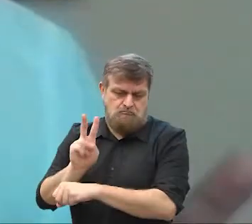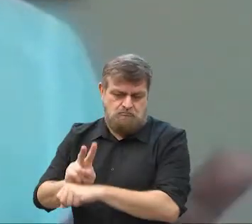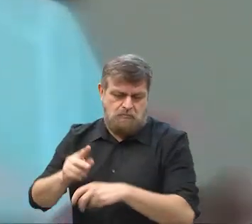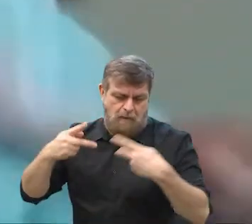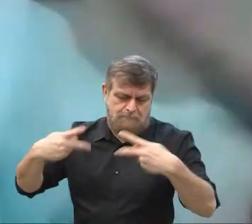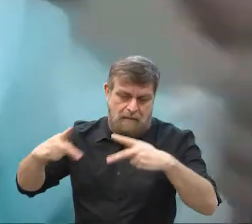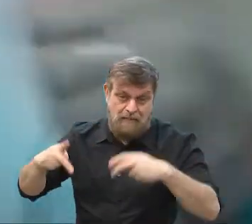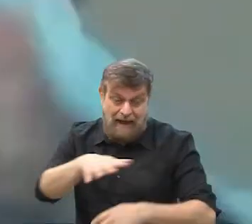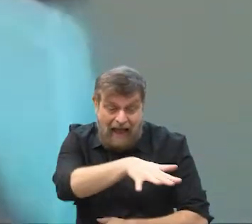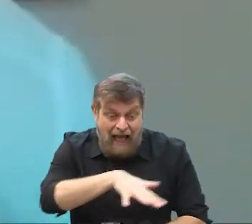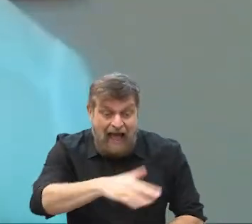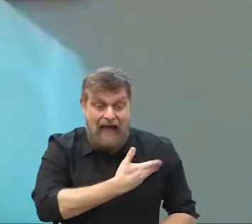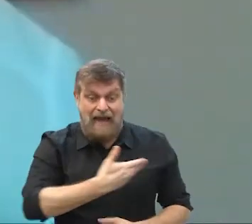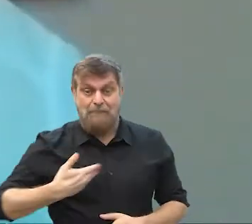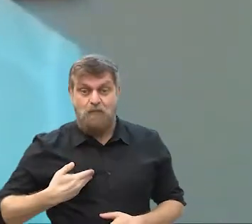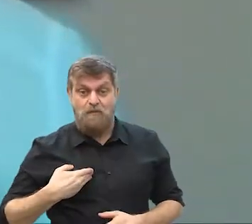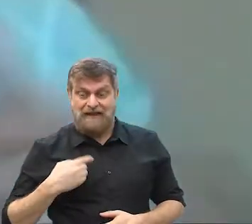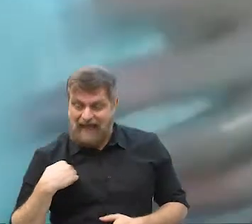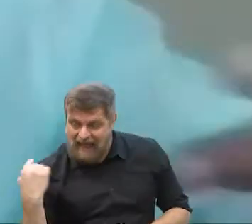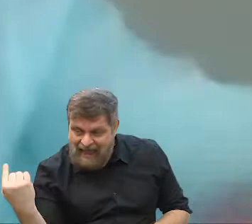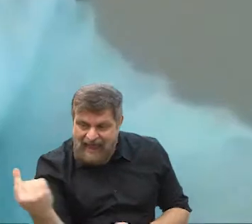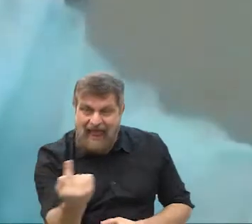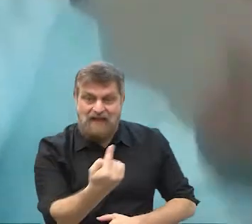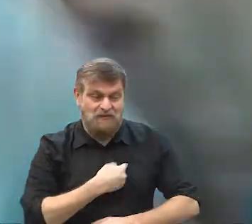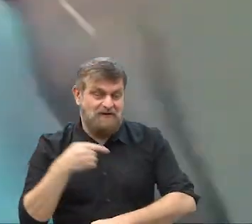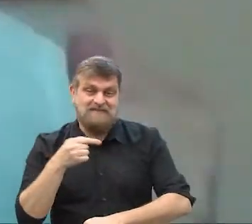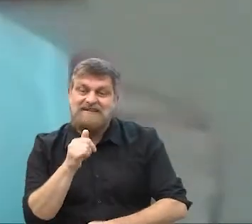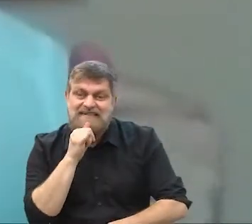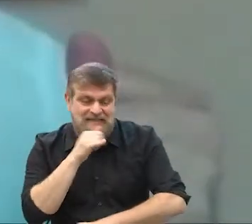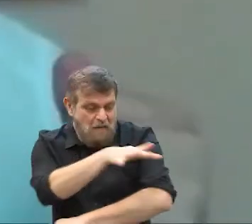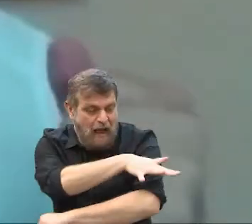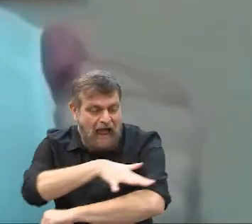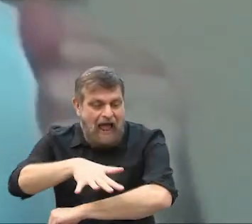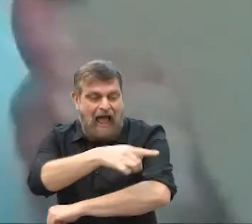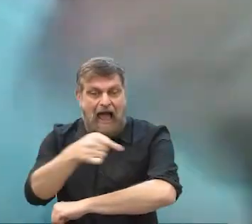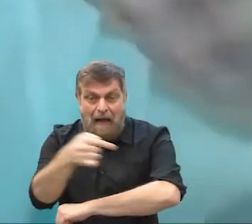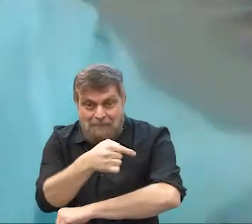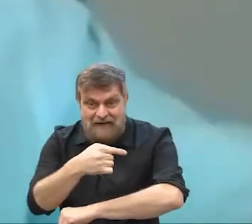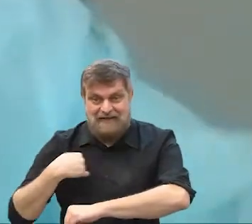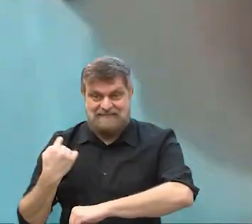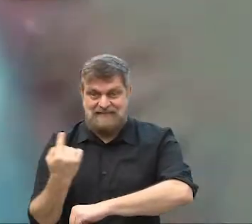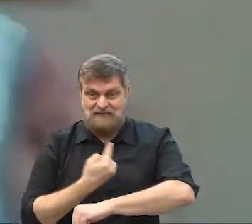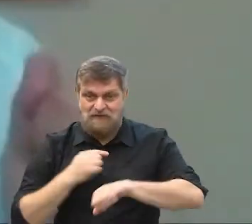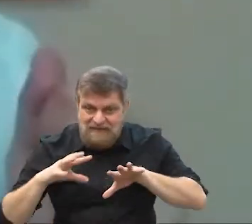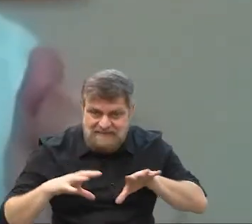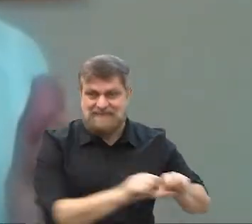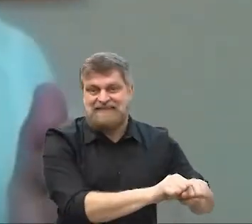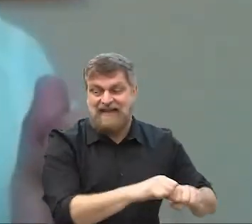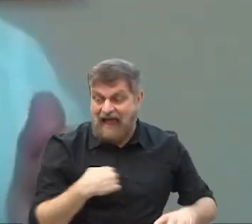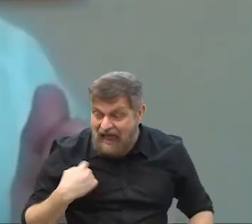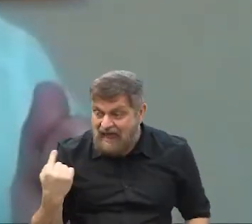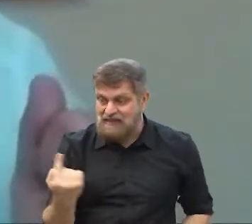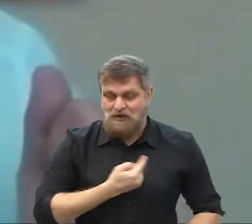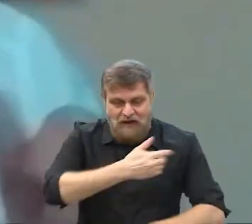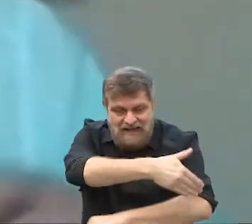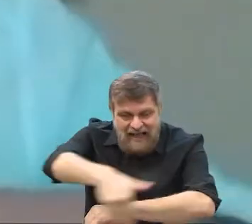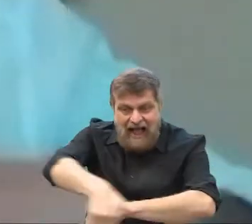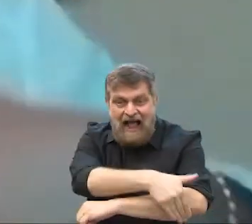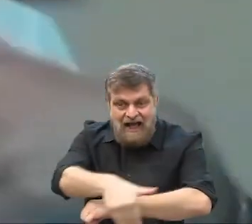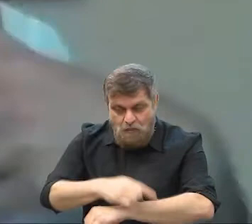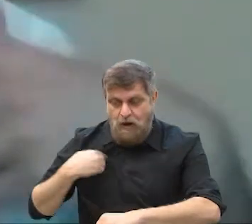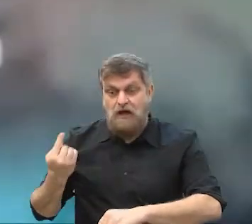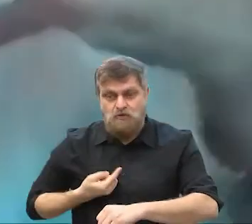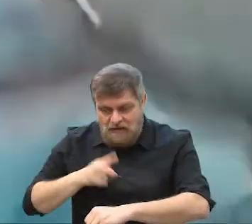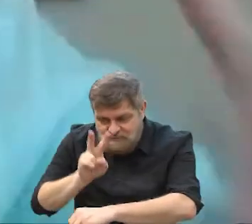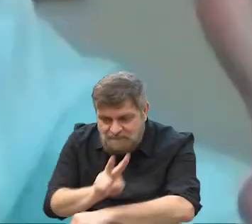deseja. Mas o público é nosso, a praça é nossa, literalmente. Sim. As ruas são nossas, as ruas públicas. E nós temos que